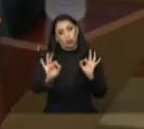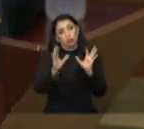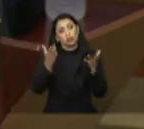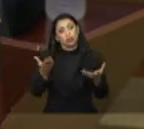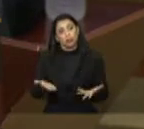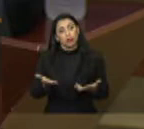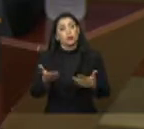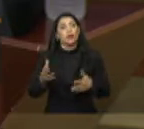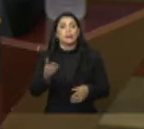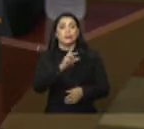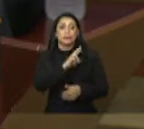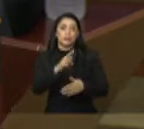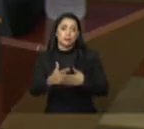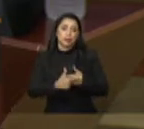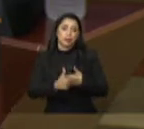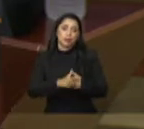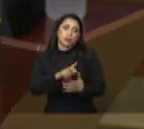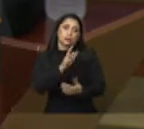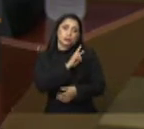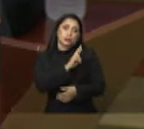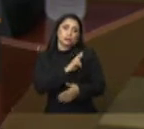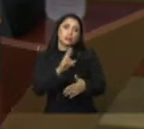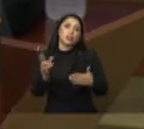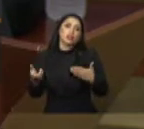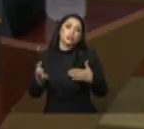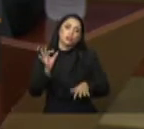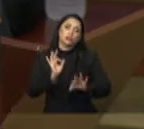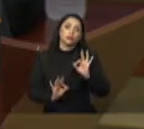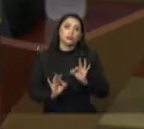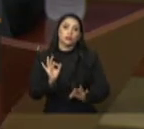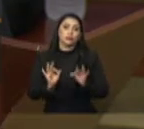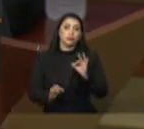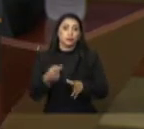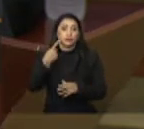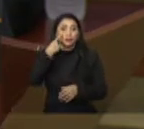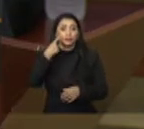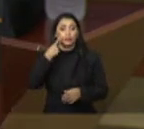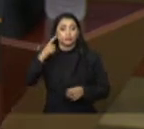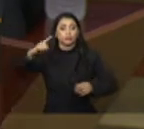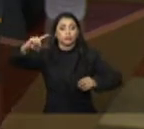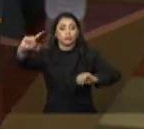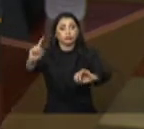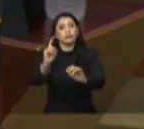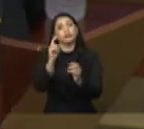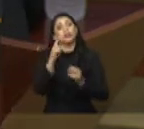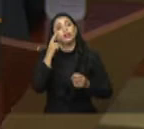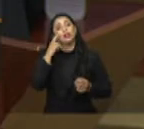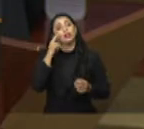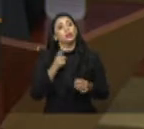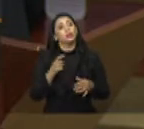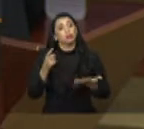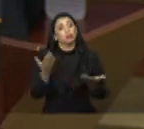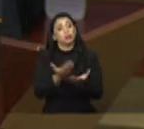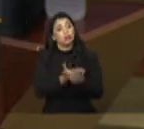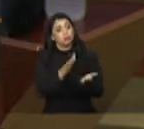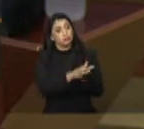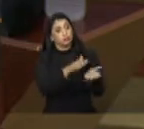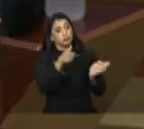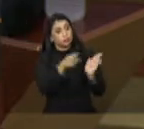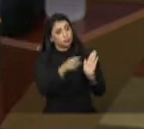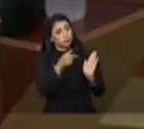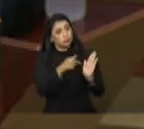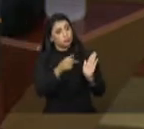o poder judiciário determinar com os olhos postos nas circunstâncias específicas do caso concreto a